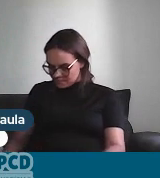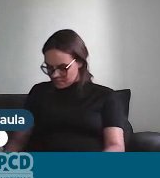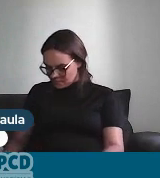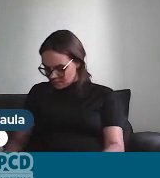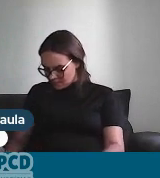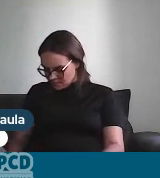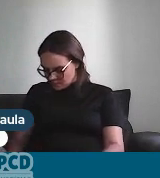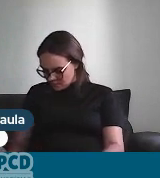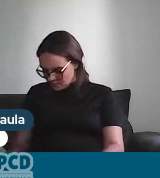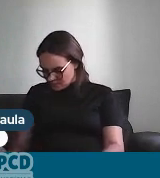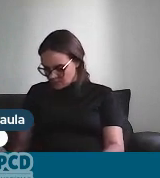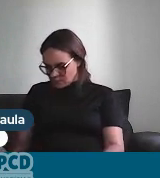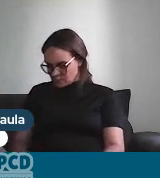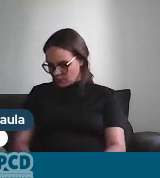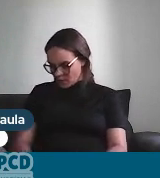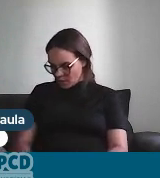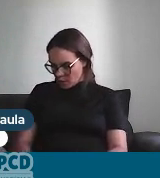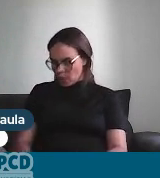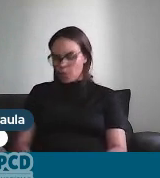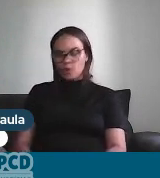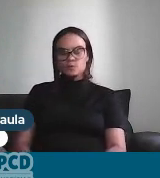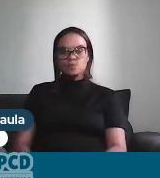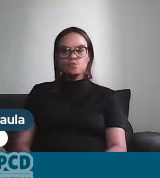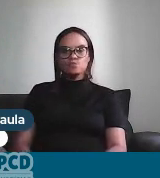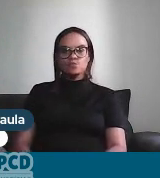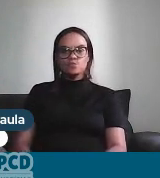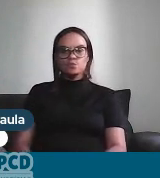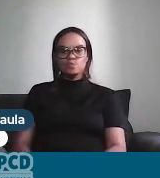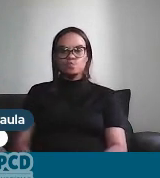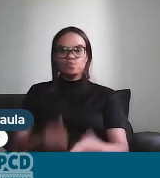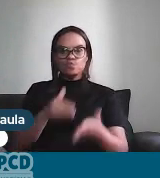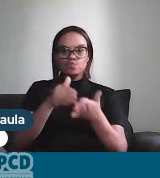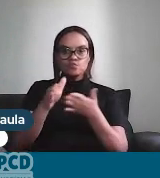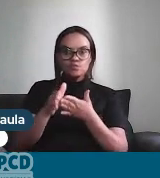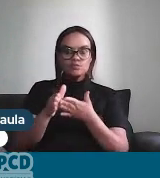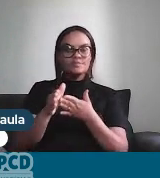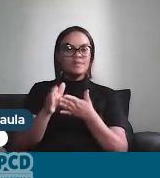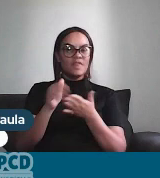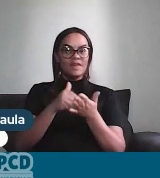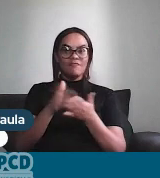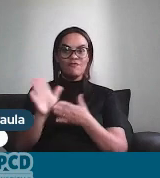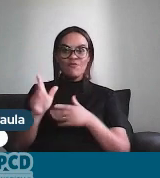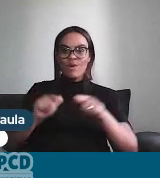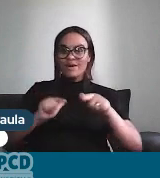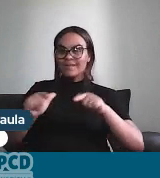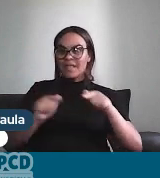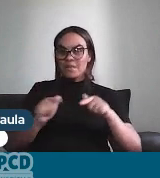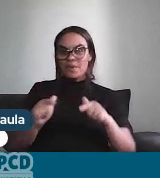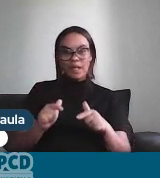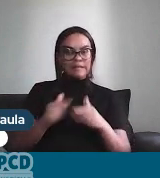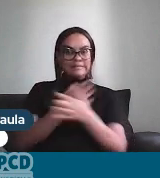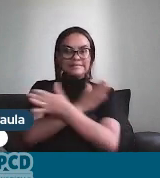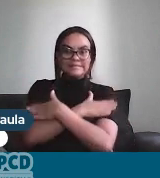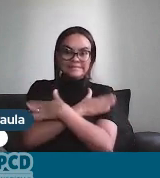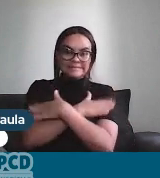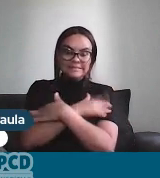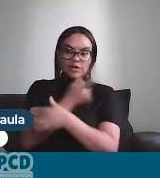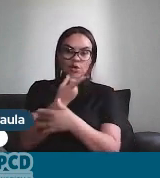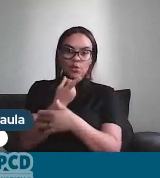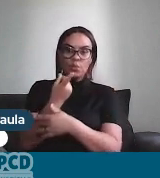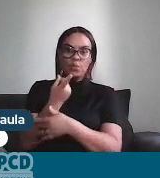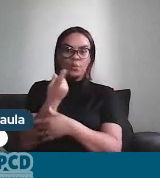faculdade, né? E essas pessoas estão fora do mercado de trabalho e estão recebendo um